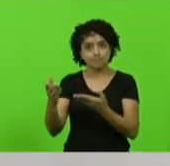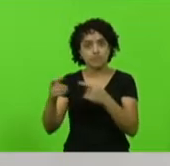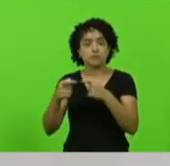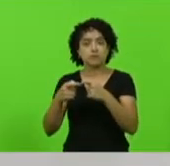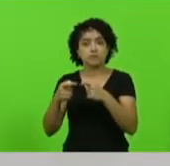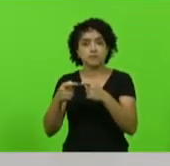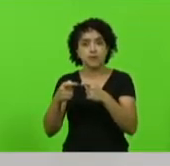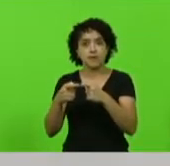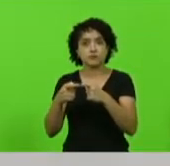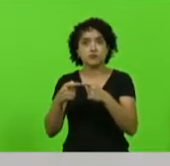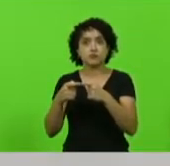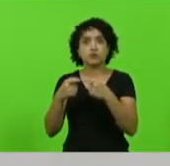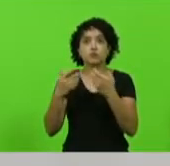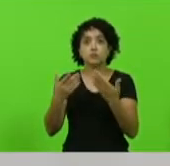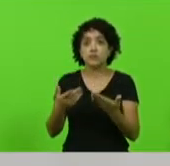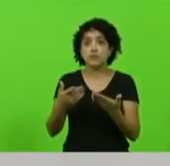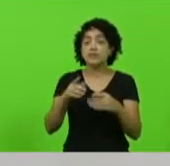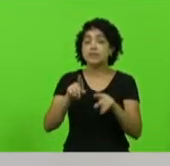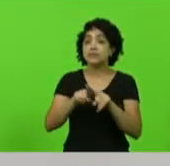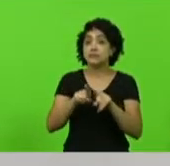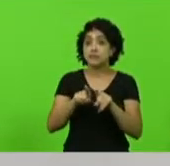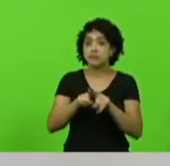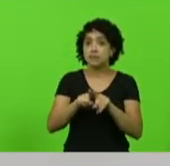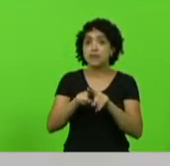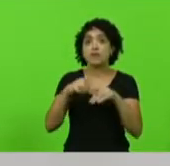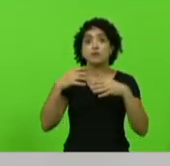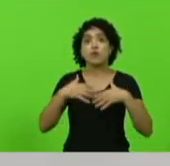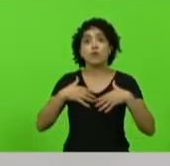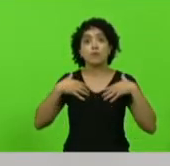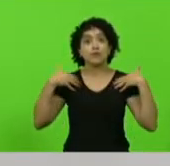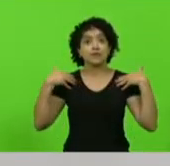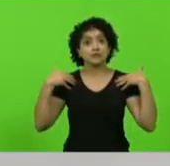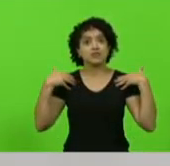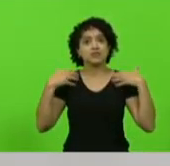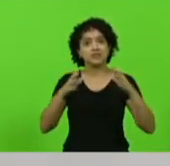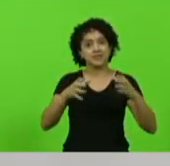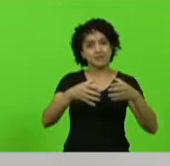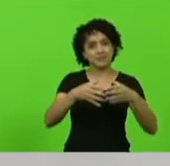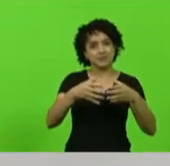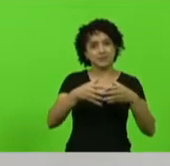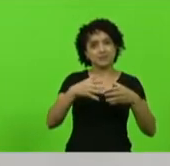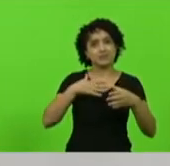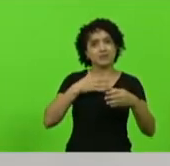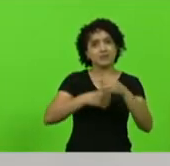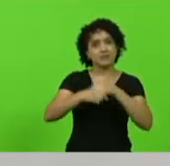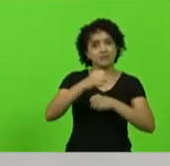que também foi um dos homenageados da minha turma, a turma de